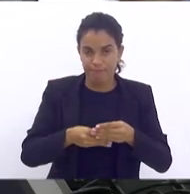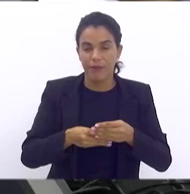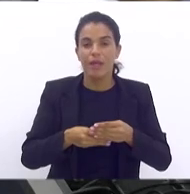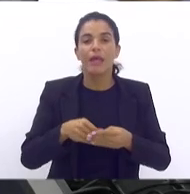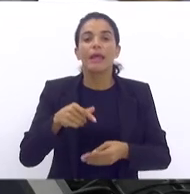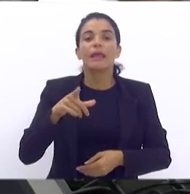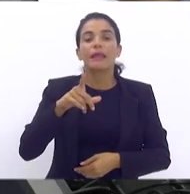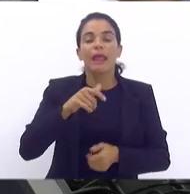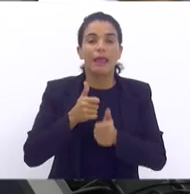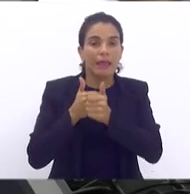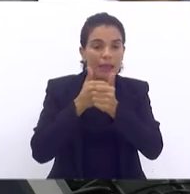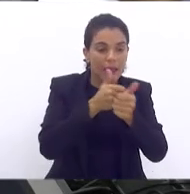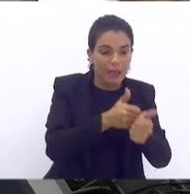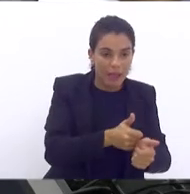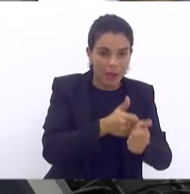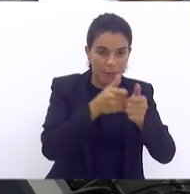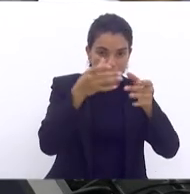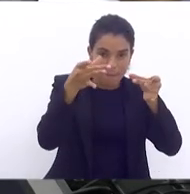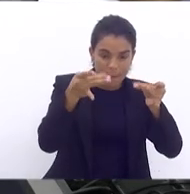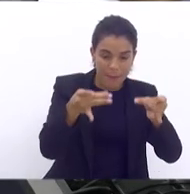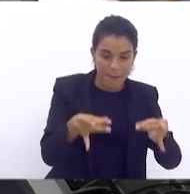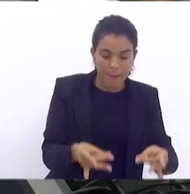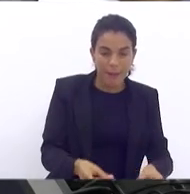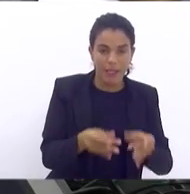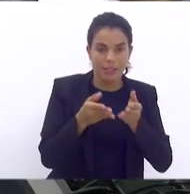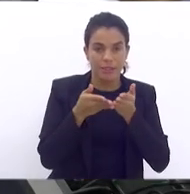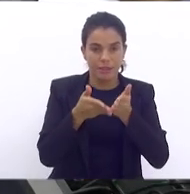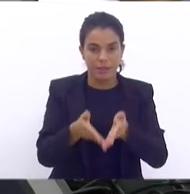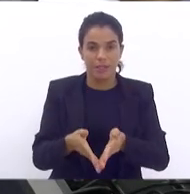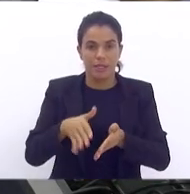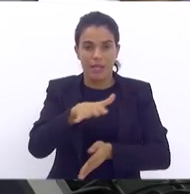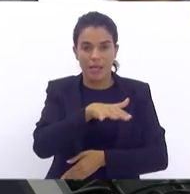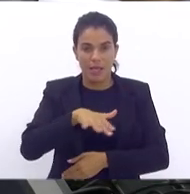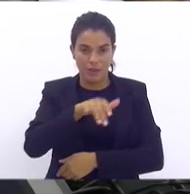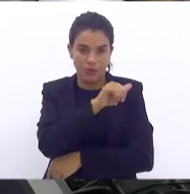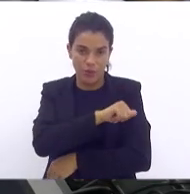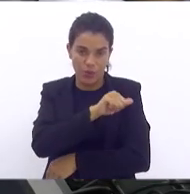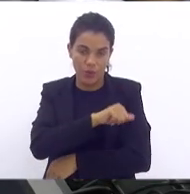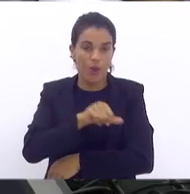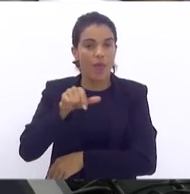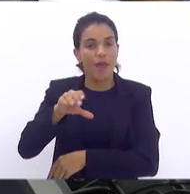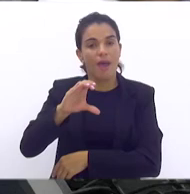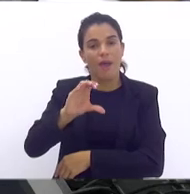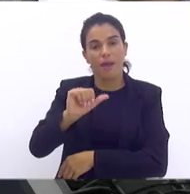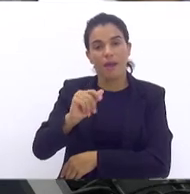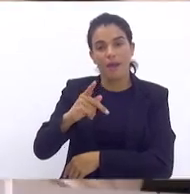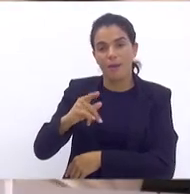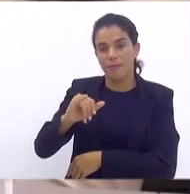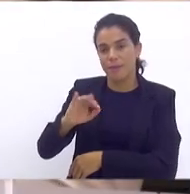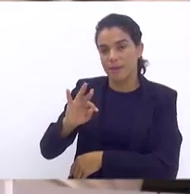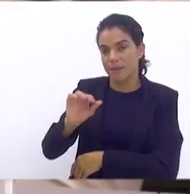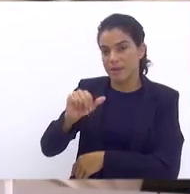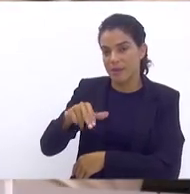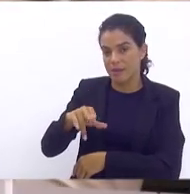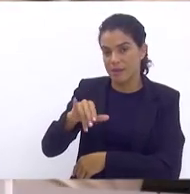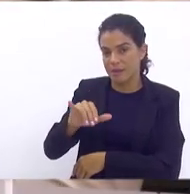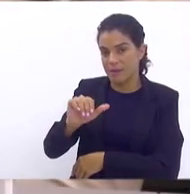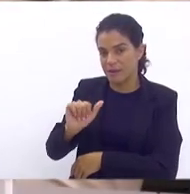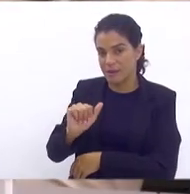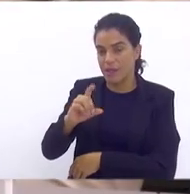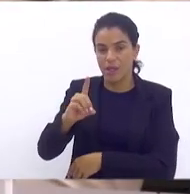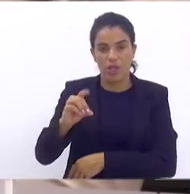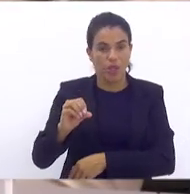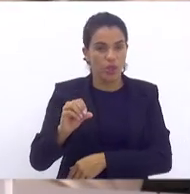faz o acompanhamento específico das embarcações na região do Rio de Janeiro é a Capitania dos Portos do Rio de Janeiro. Então eu pediria... Não tem